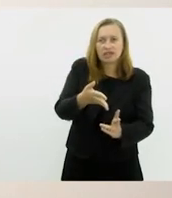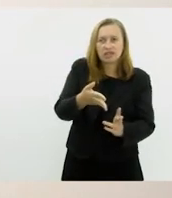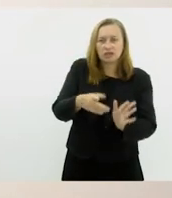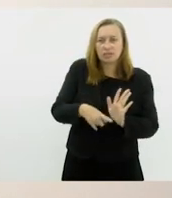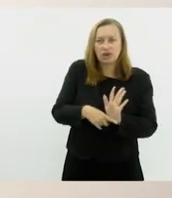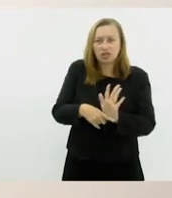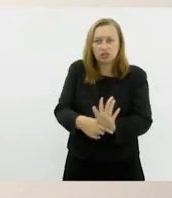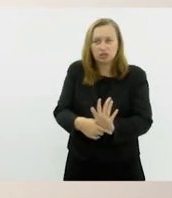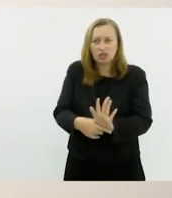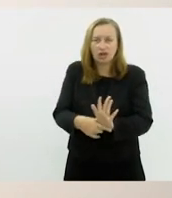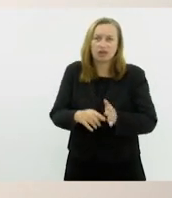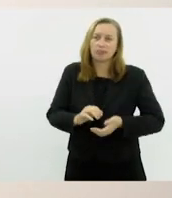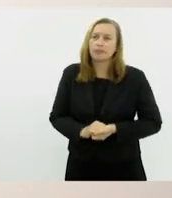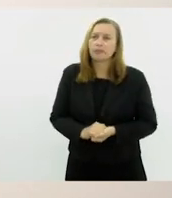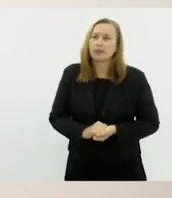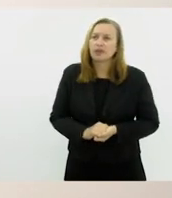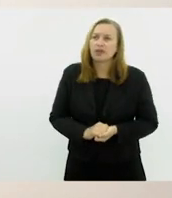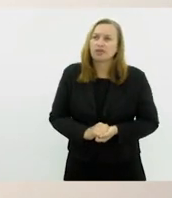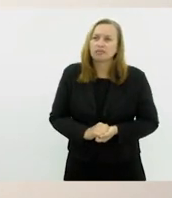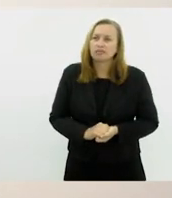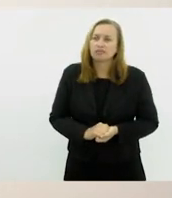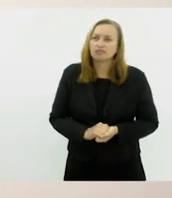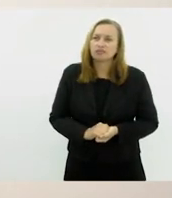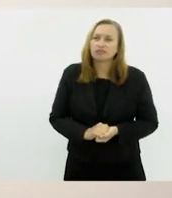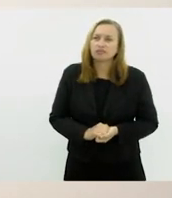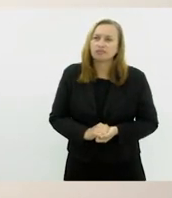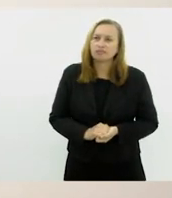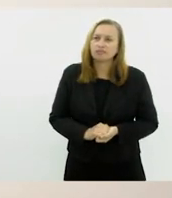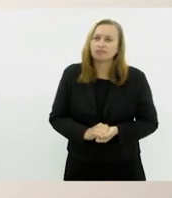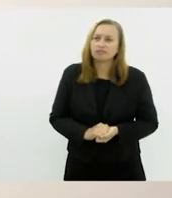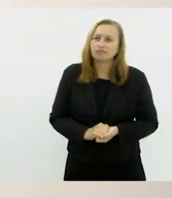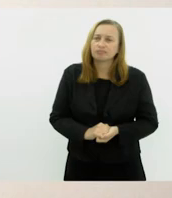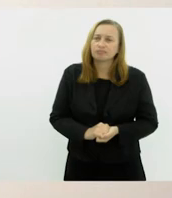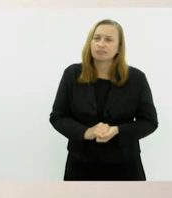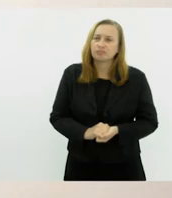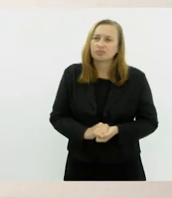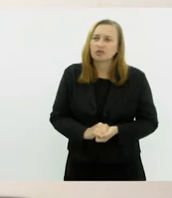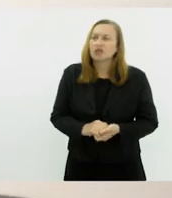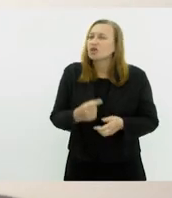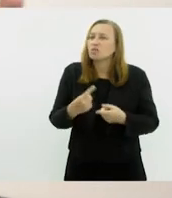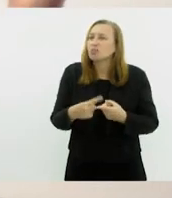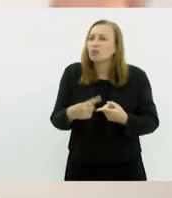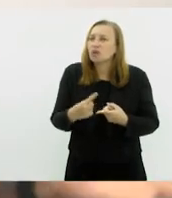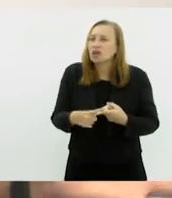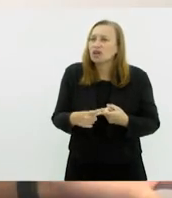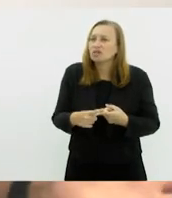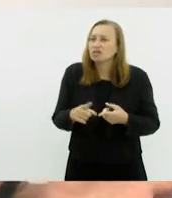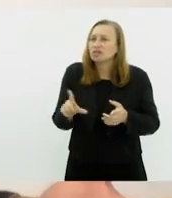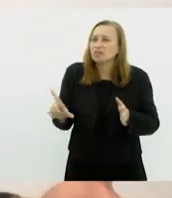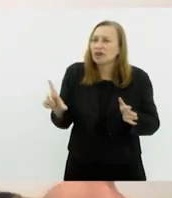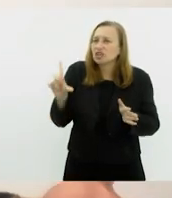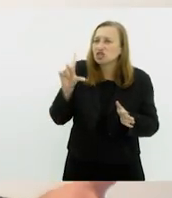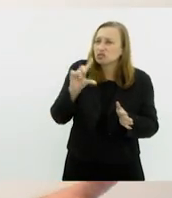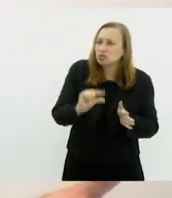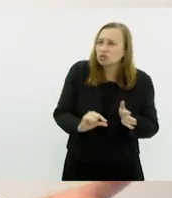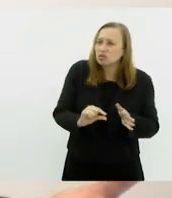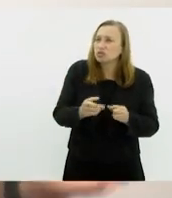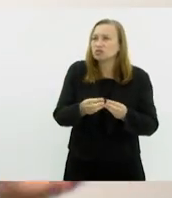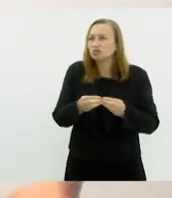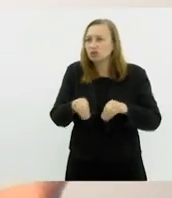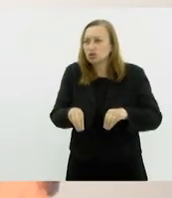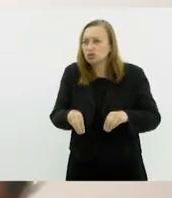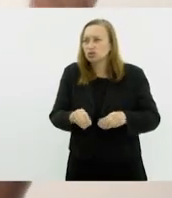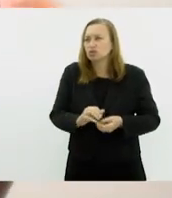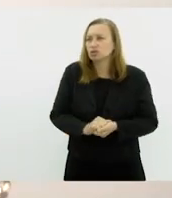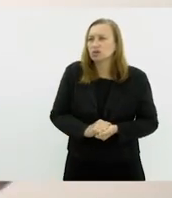redutores de danos para nos ajudar porque não tem mais redução de danos do